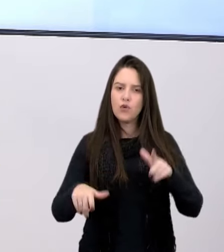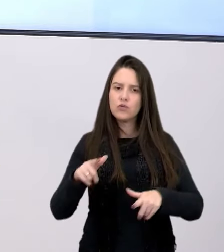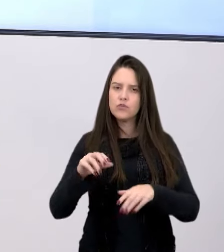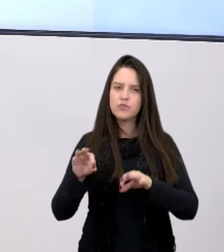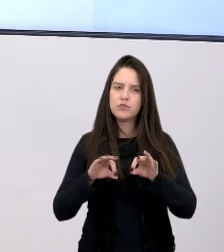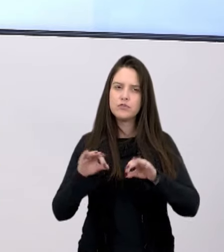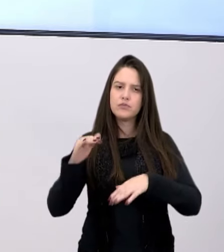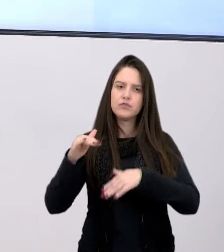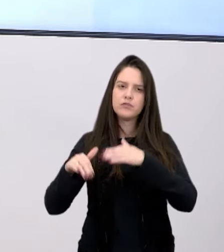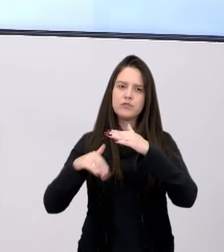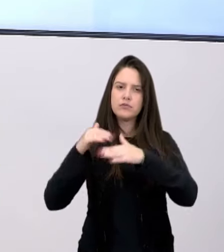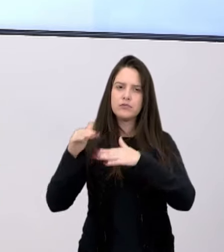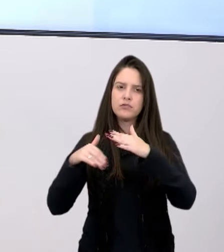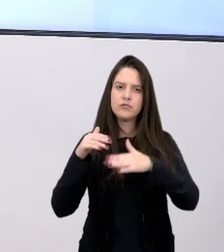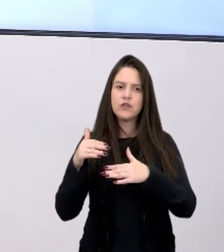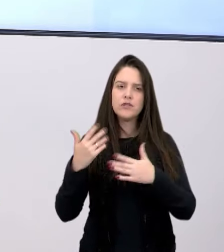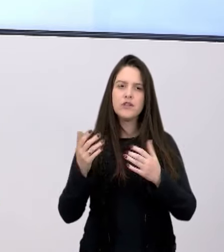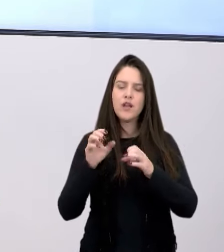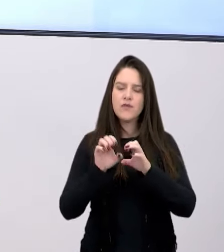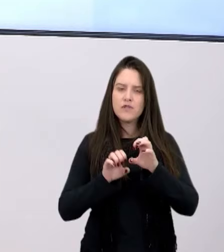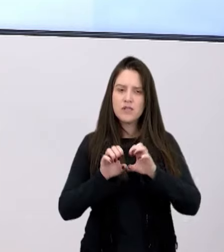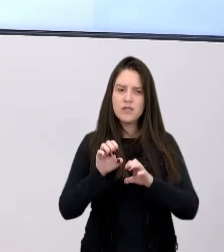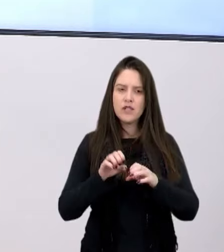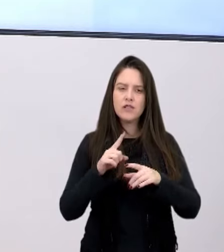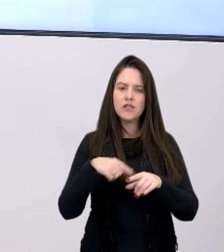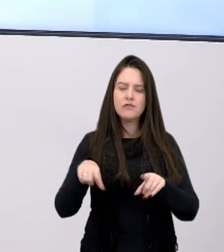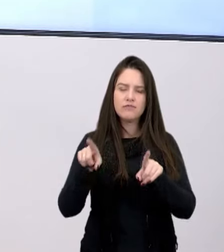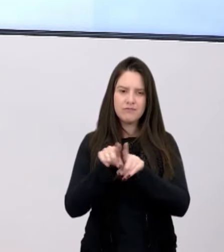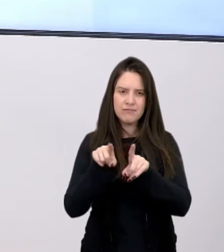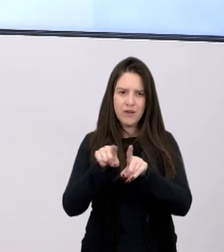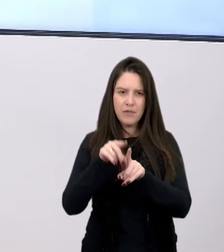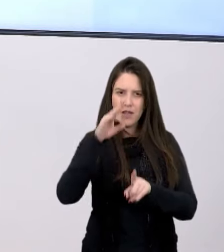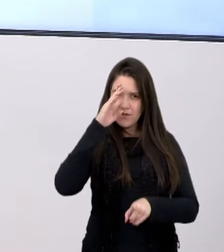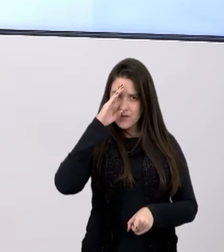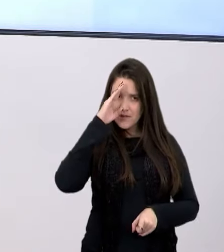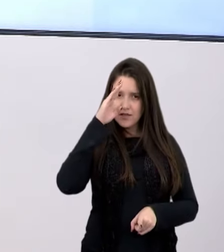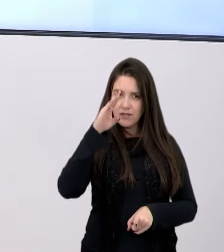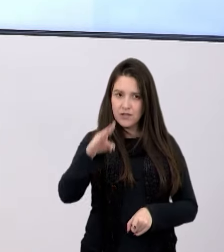processos, né? Então, com outras deficiências, principalmente aí deficiências